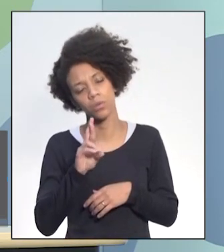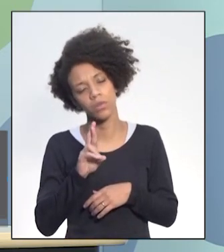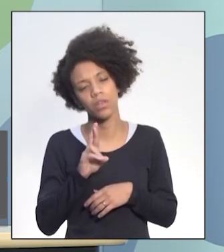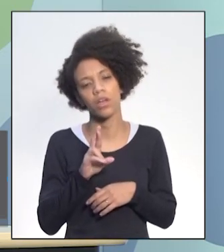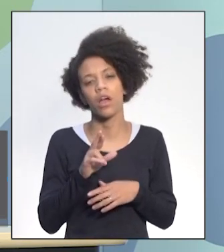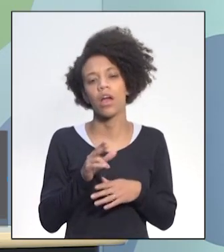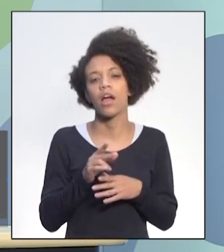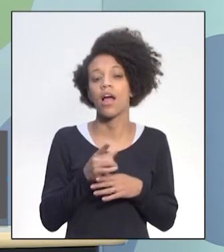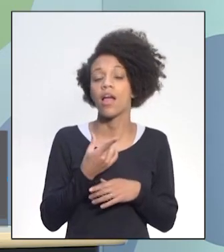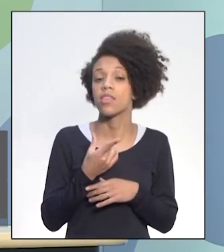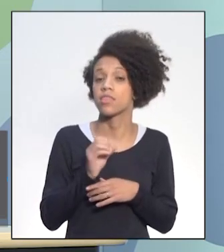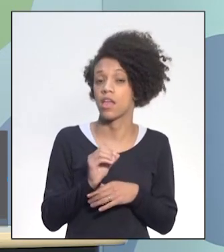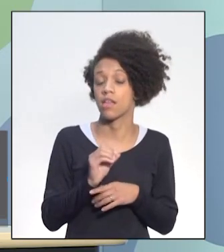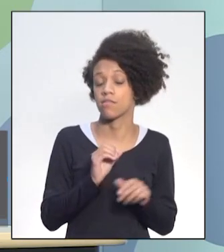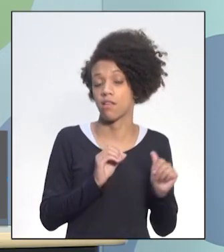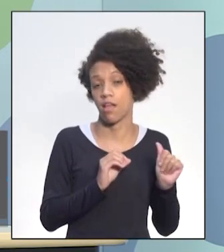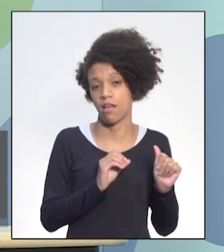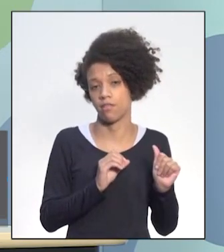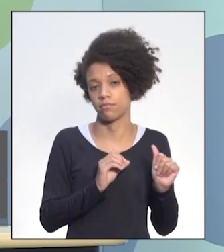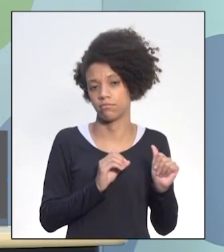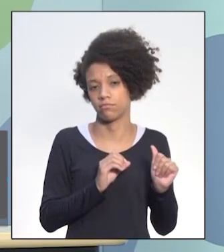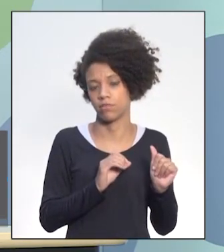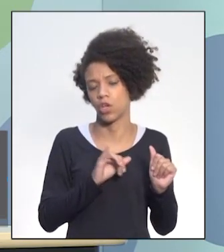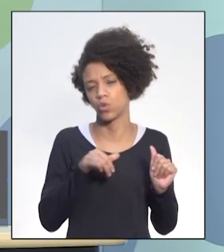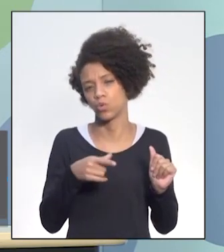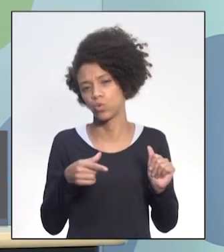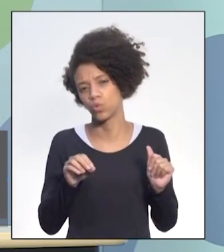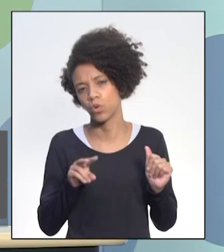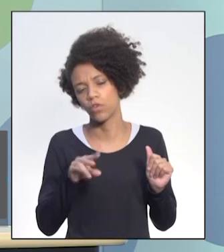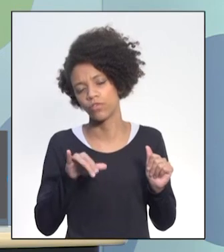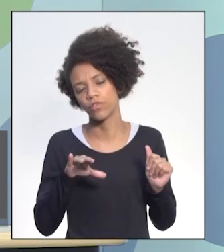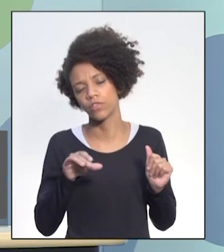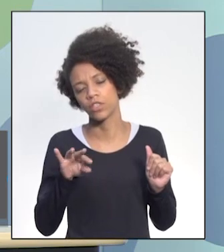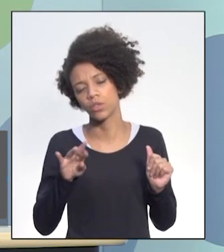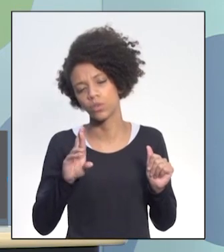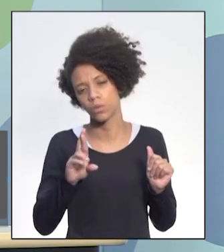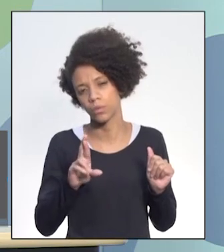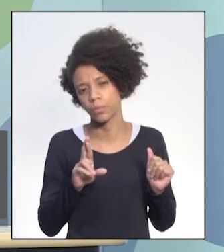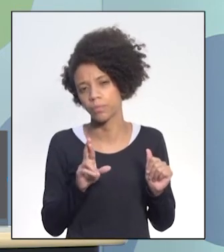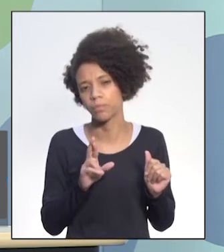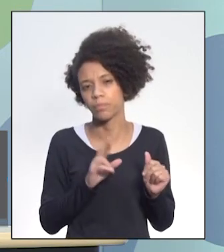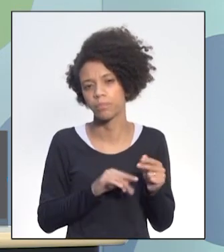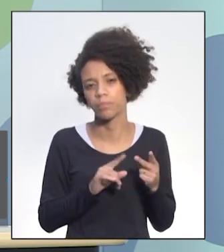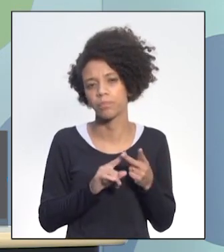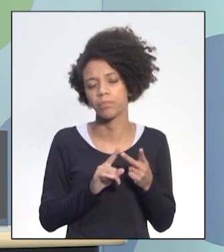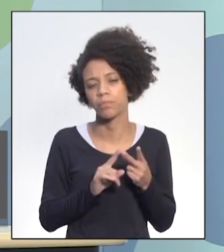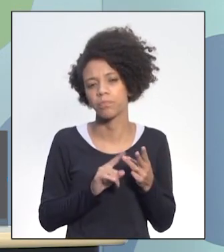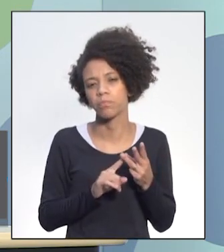responderam 10, letra A. O João Vitor e